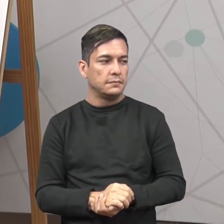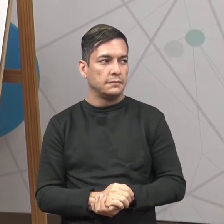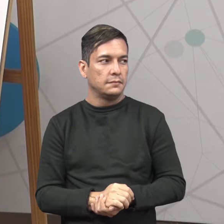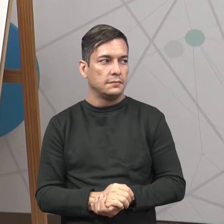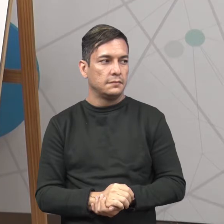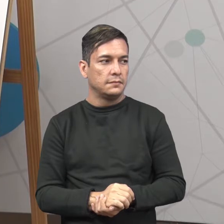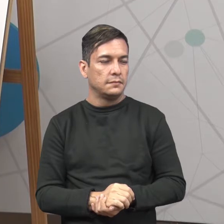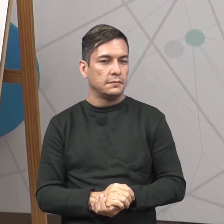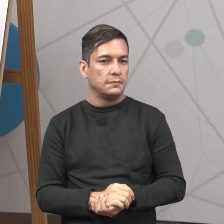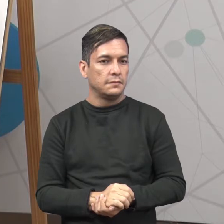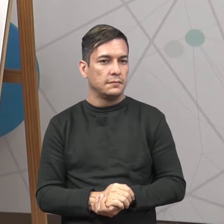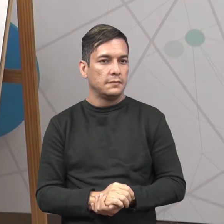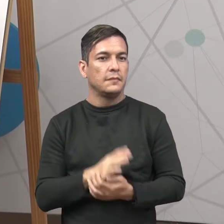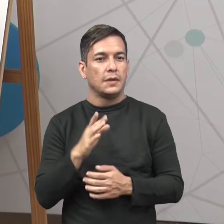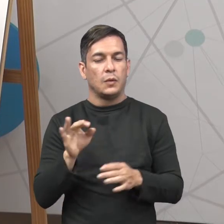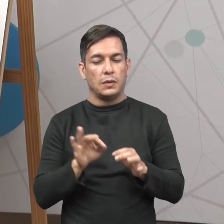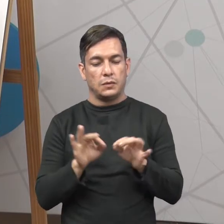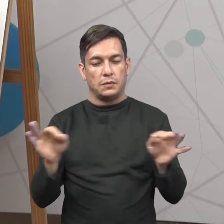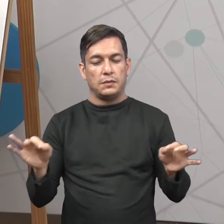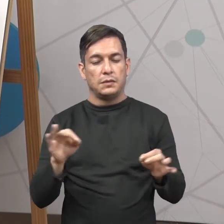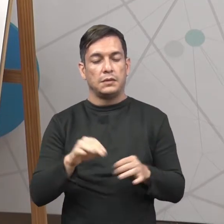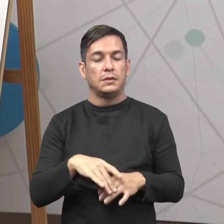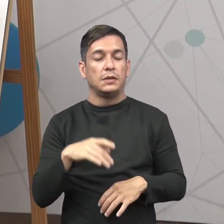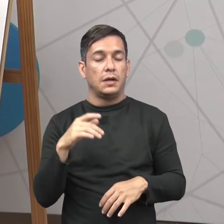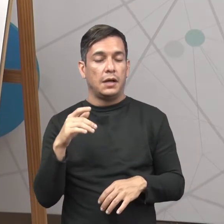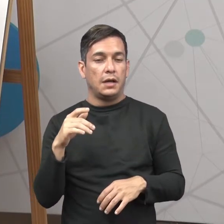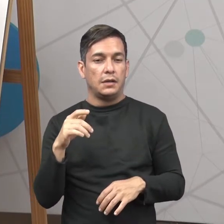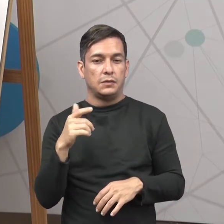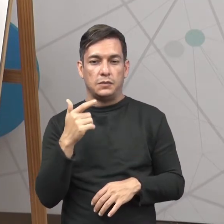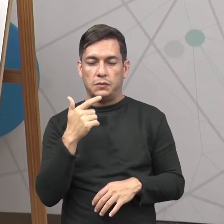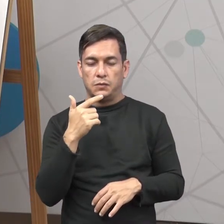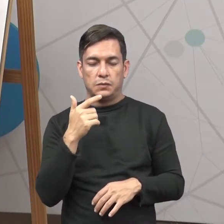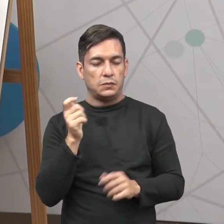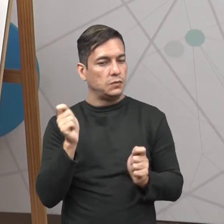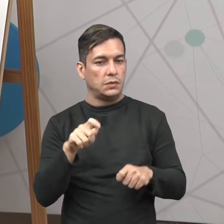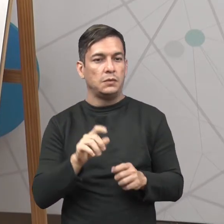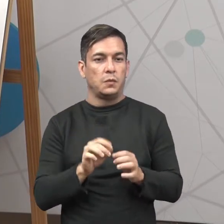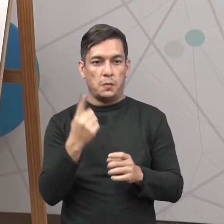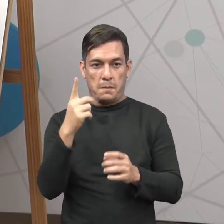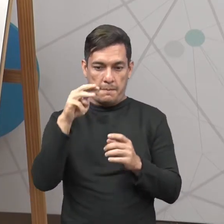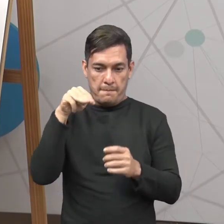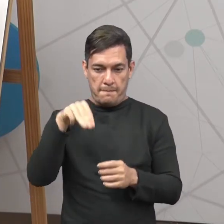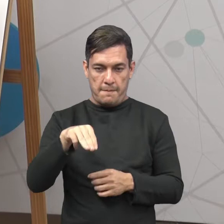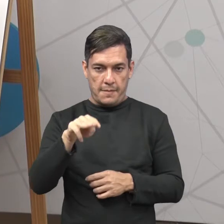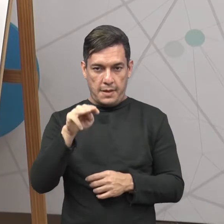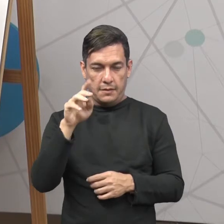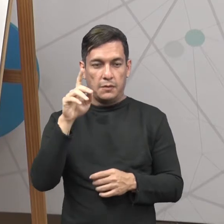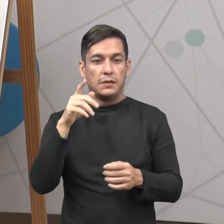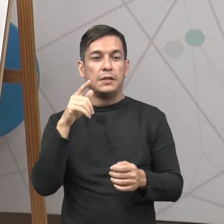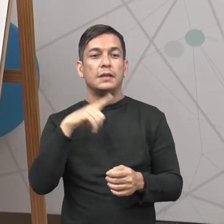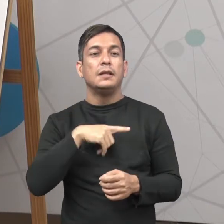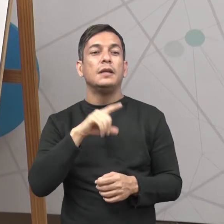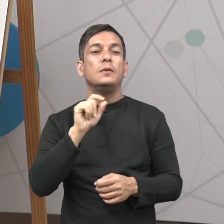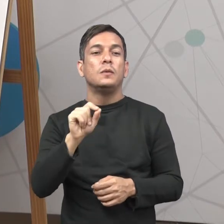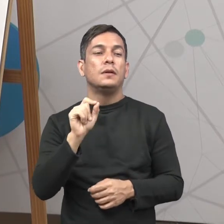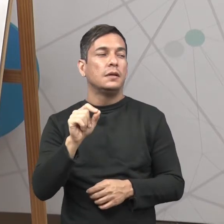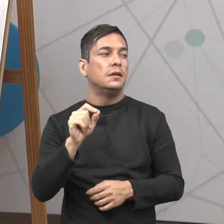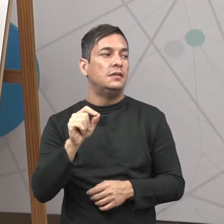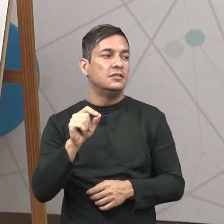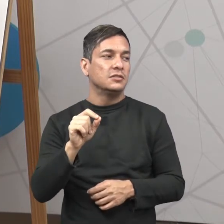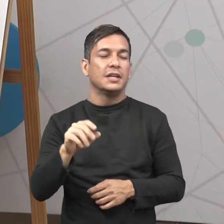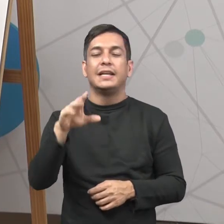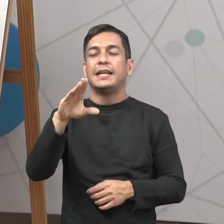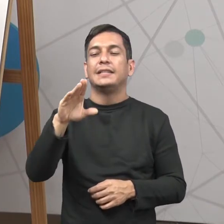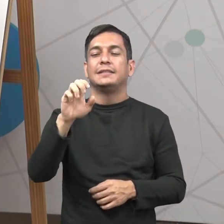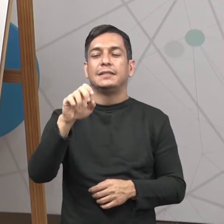quando o comprimento de algo não chega a 1 metro, nós dizemos que ele tem